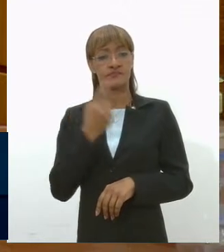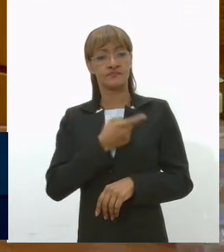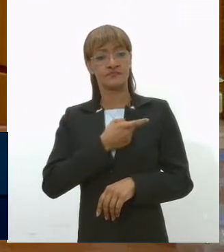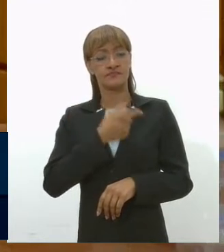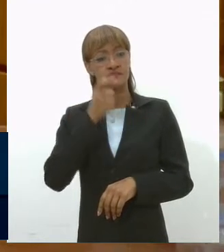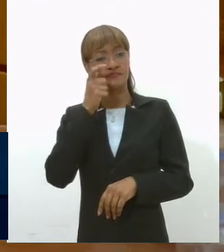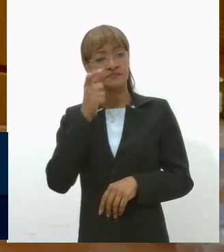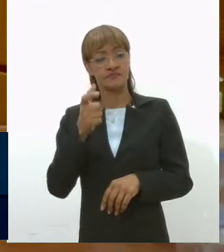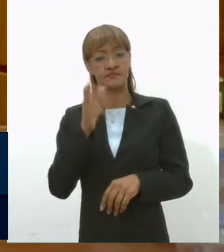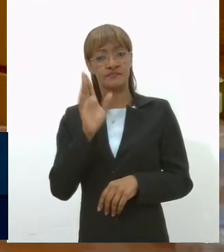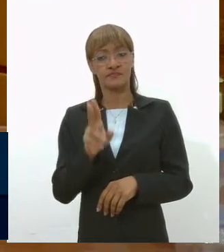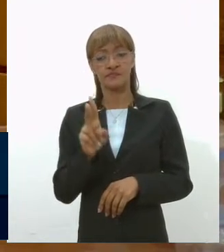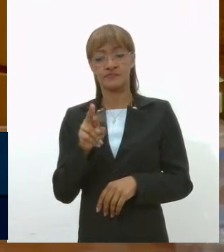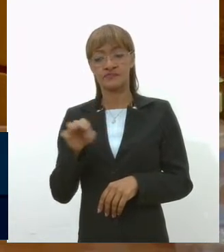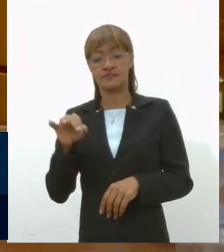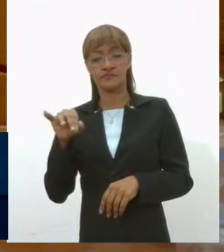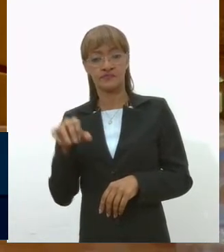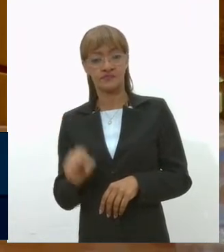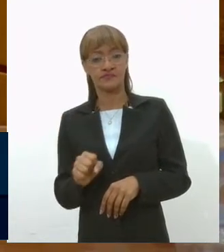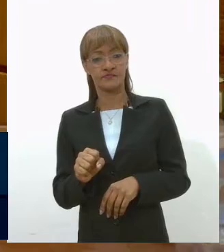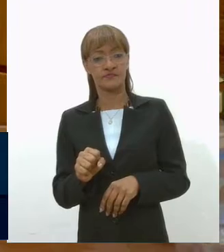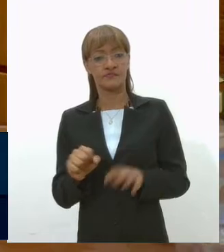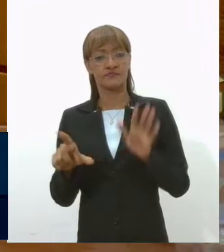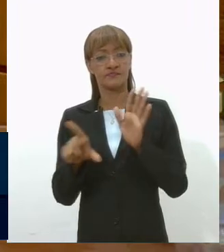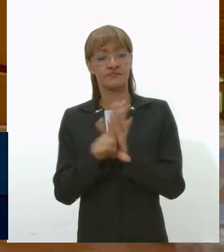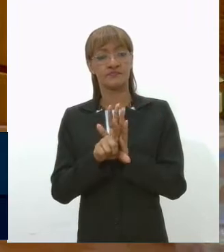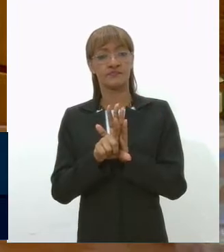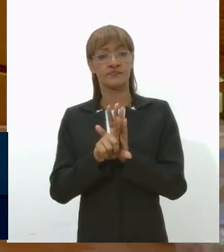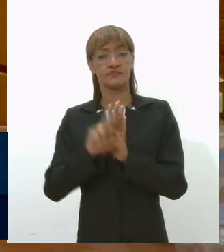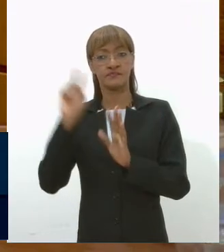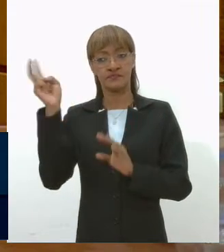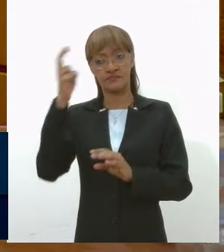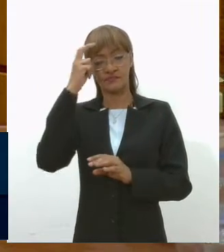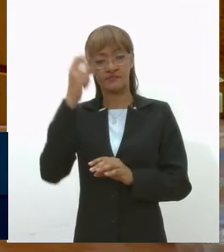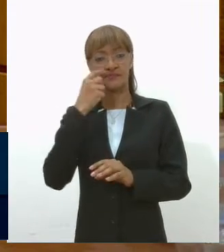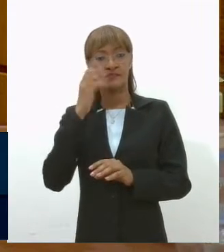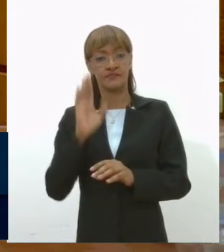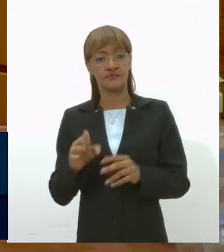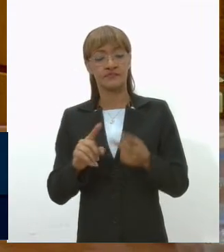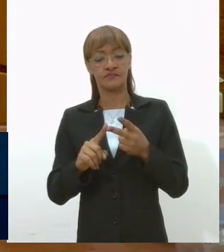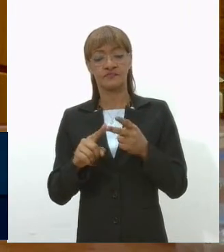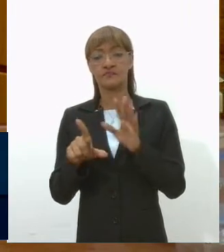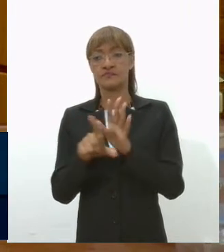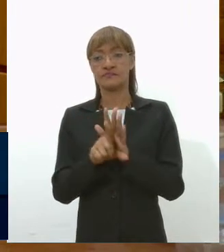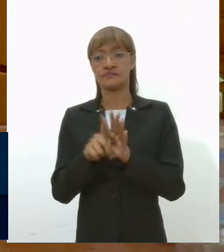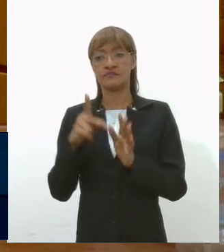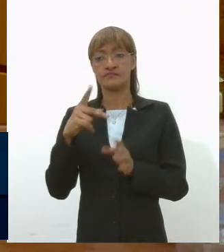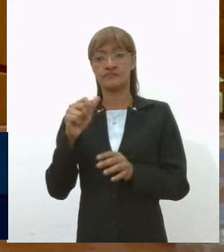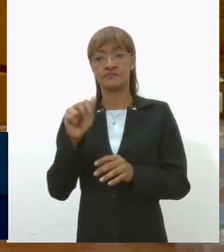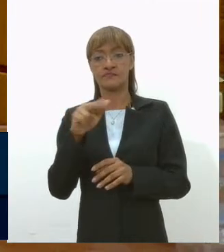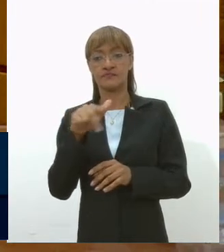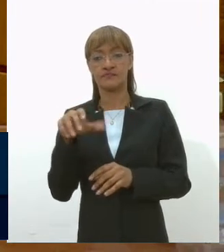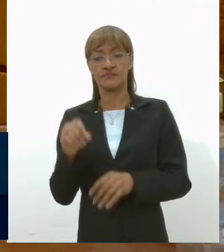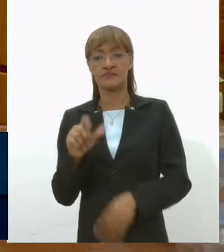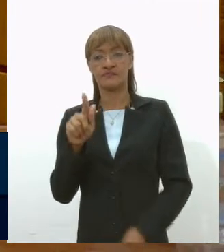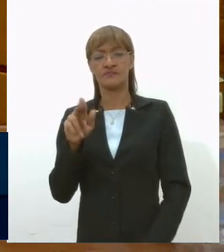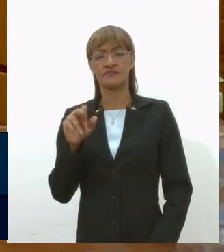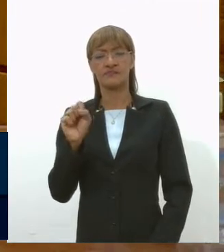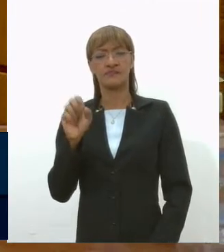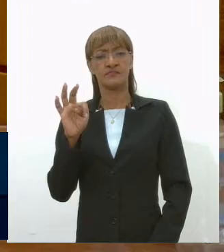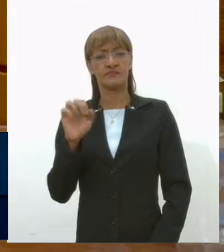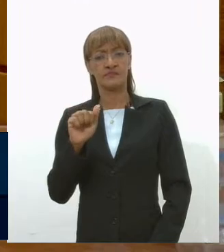dos vetos, a Lei Aldir Blanc II e a Lei Paulo Gustavo, os vetos presidenciais que atingiam de forma